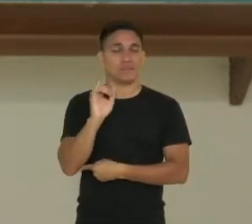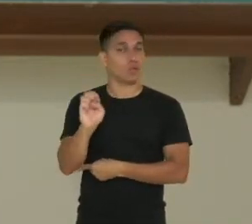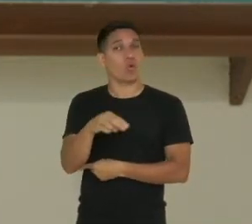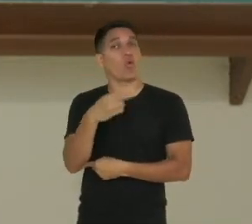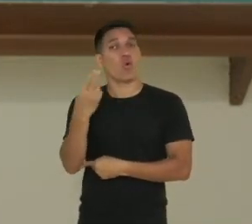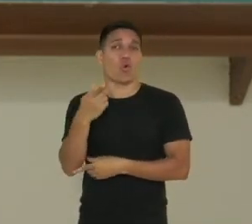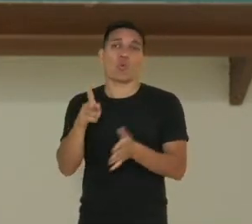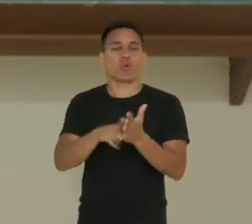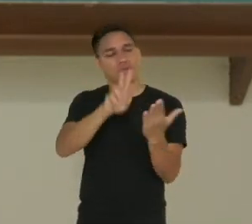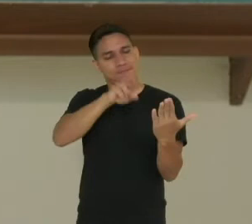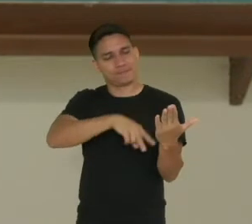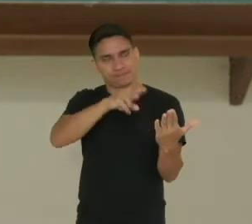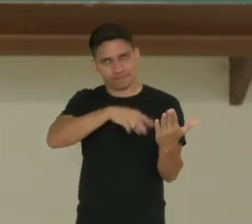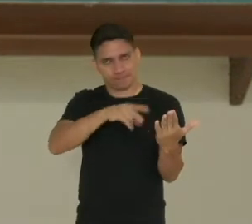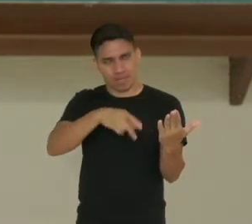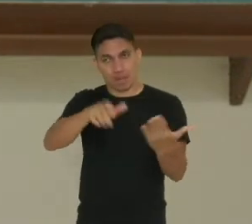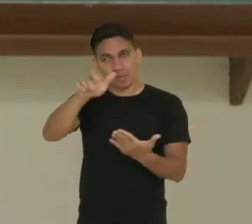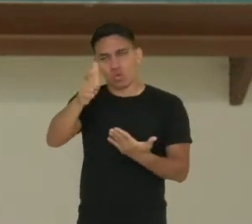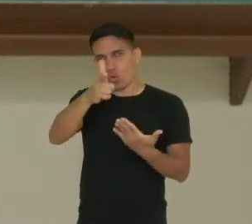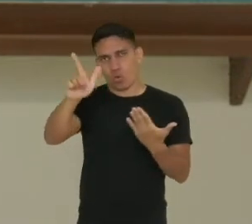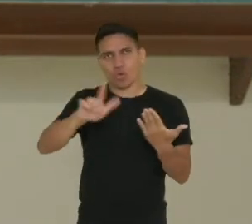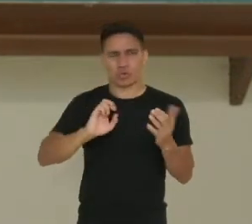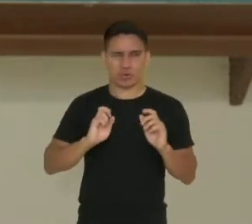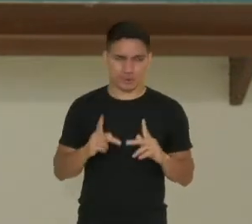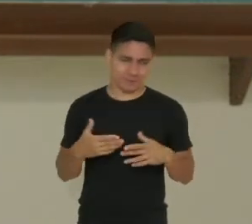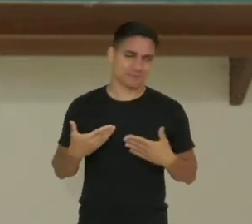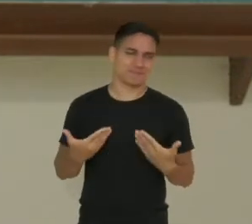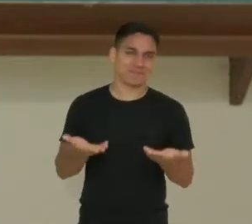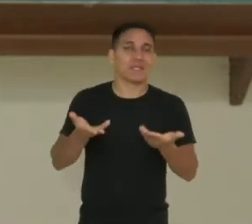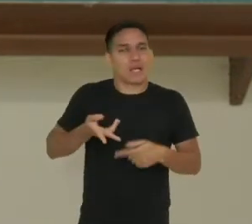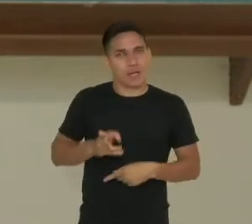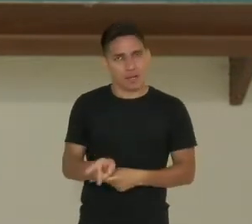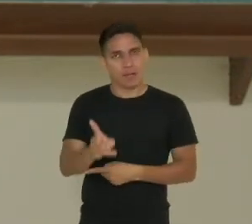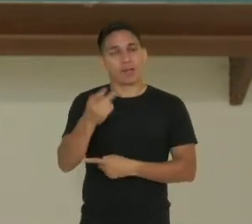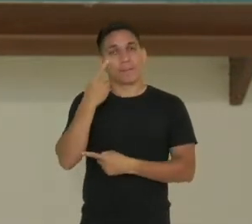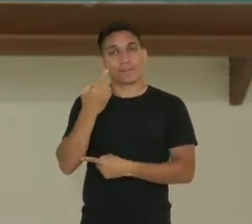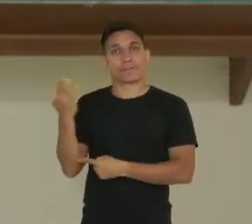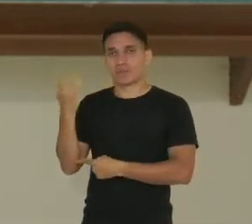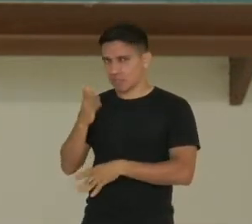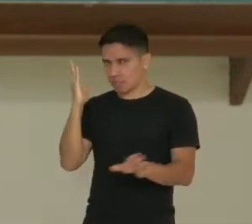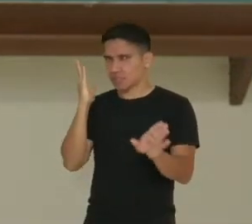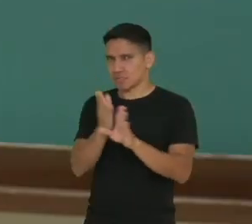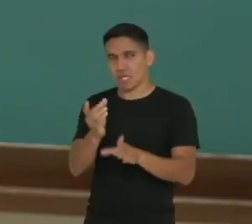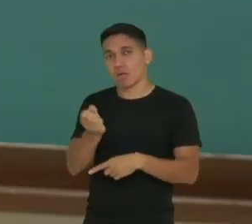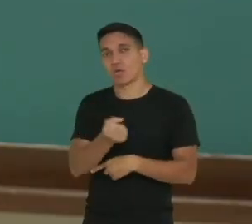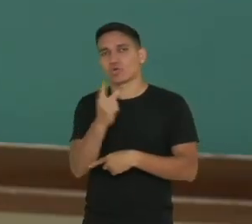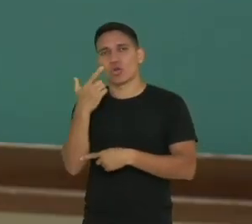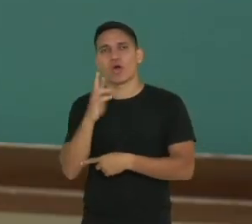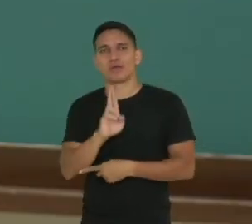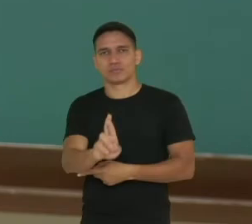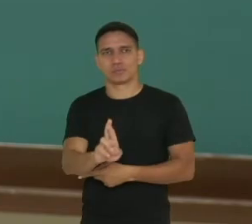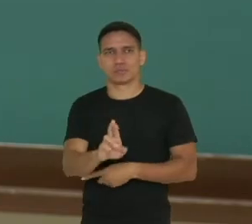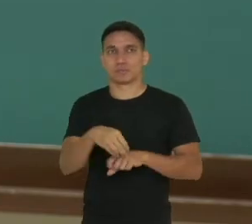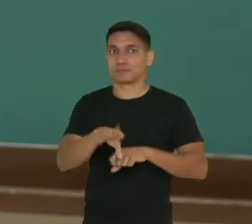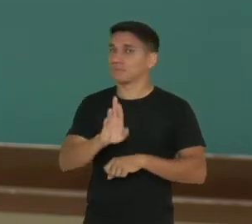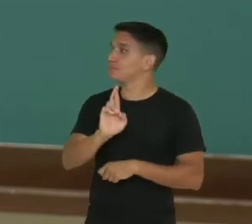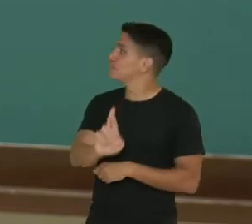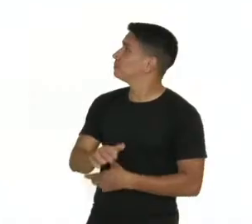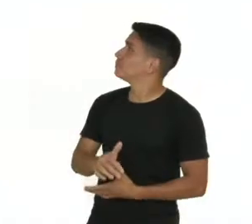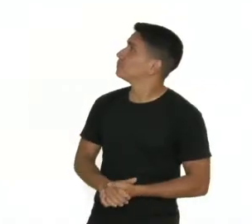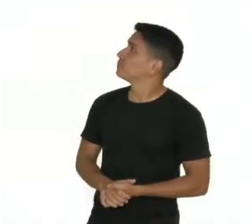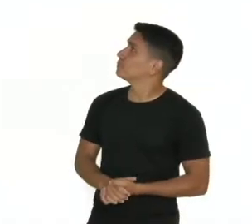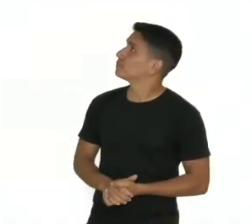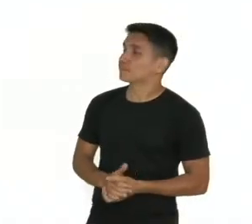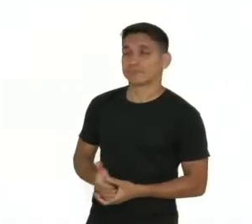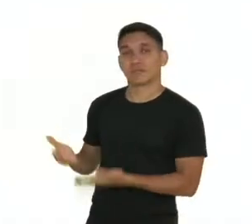ou lida, né, por alguém, tá bom? Beleza? Vamos seguir aqui, descobrindo então a nossa resposta.